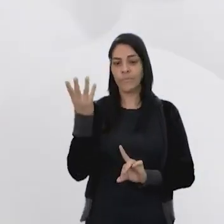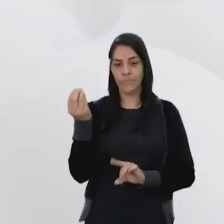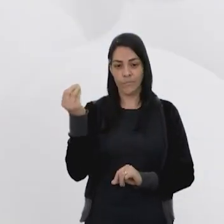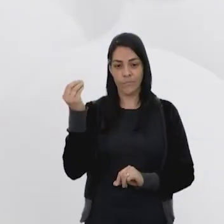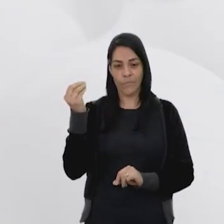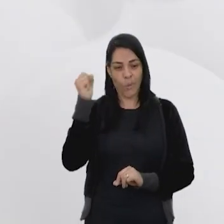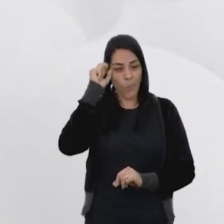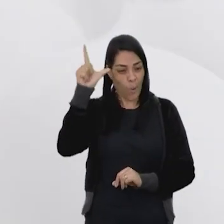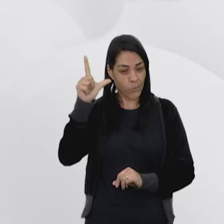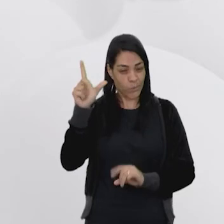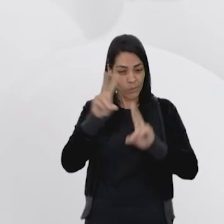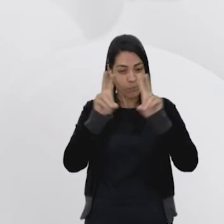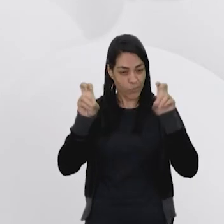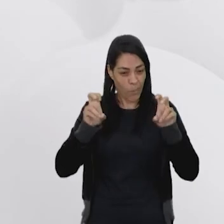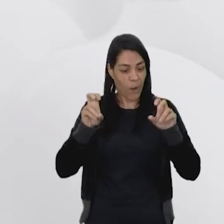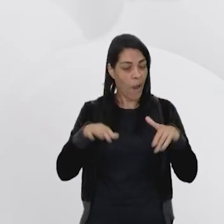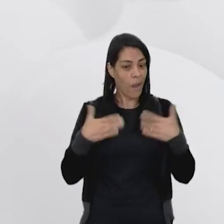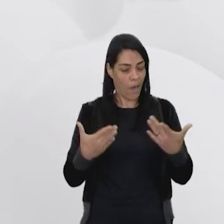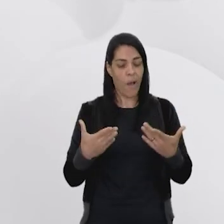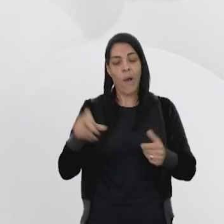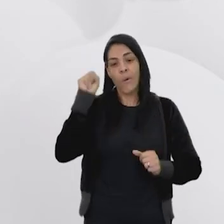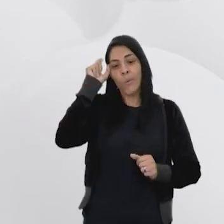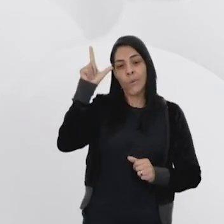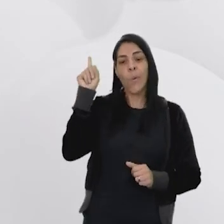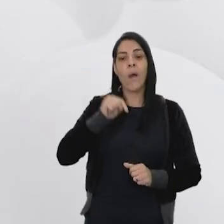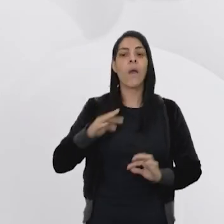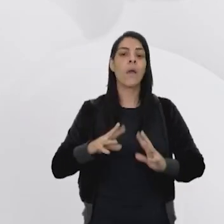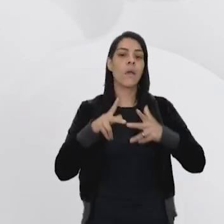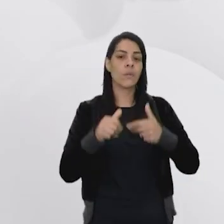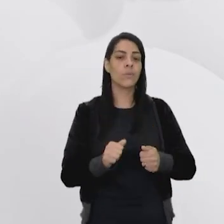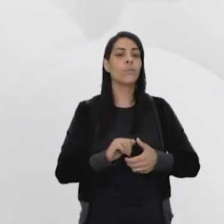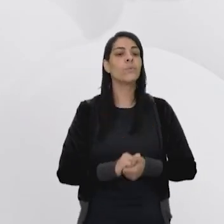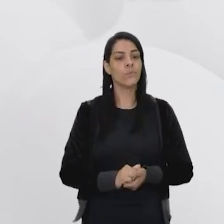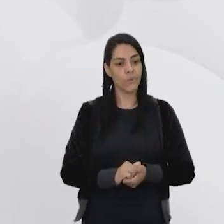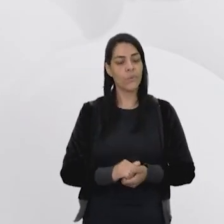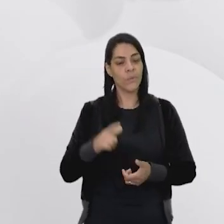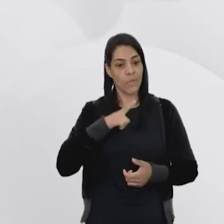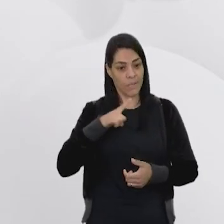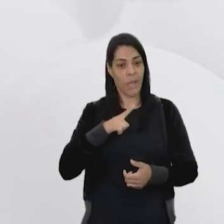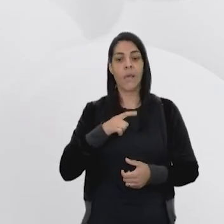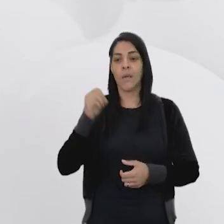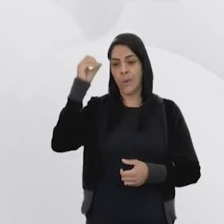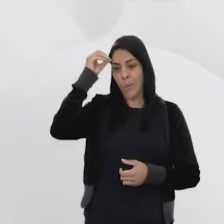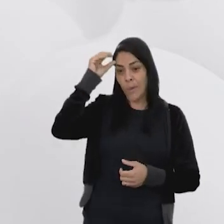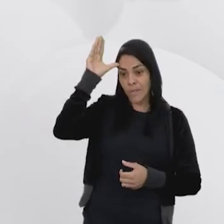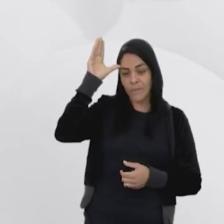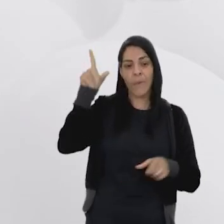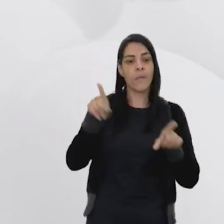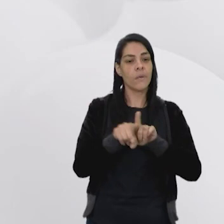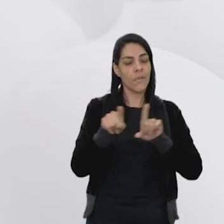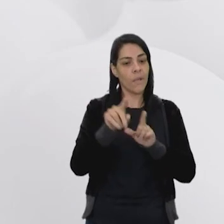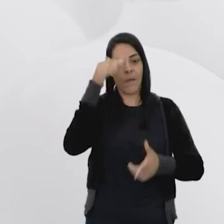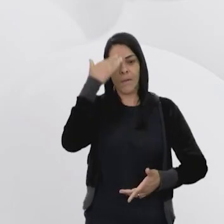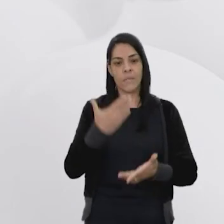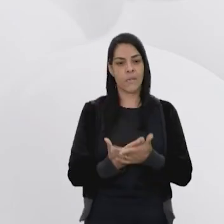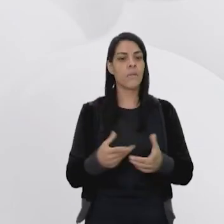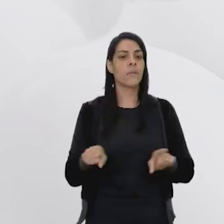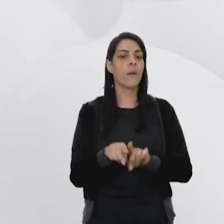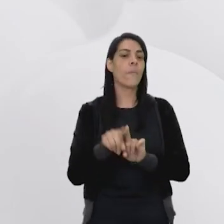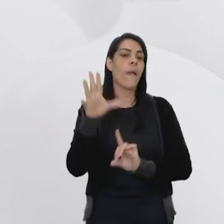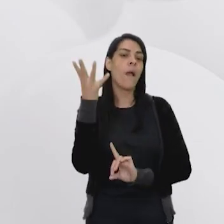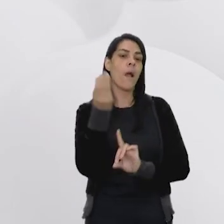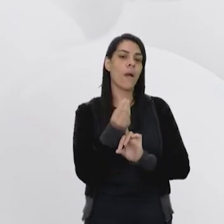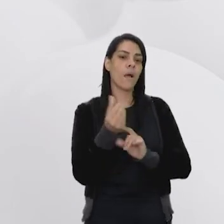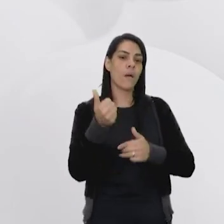ó. Então, a cultura é todo aquele complexo que inclui o conhecimento, as crenças, a